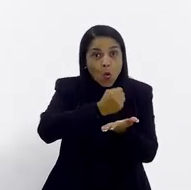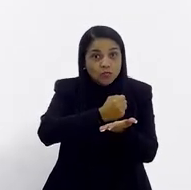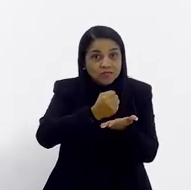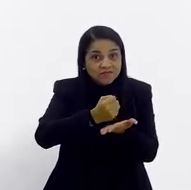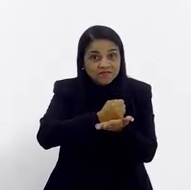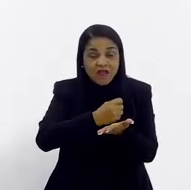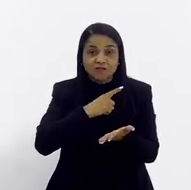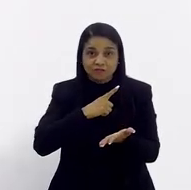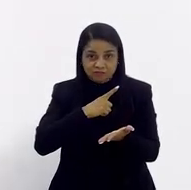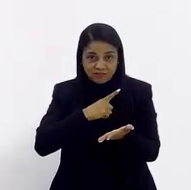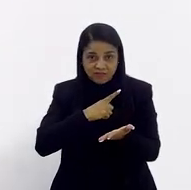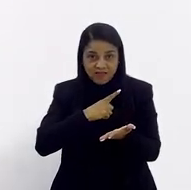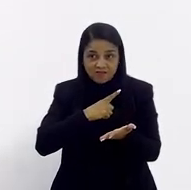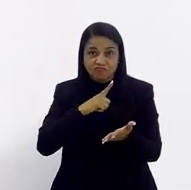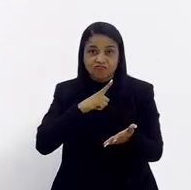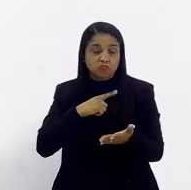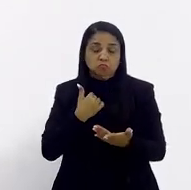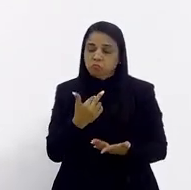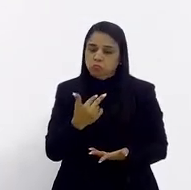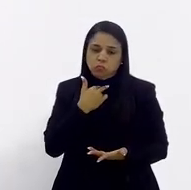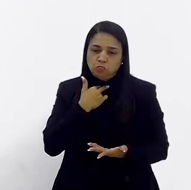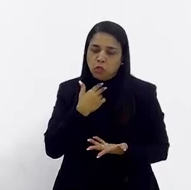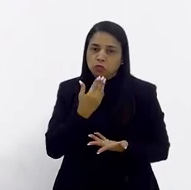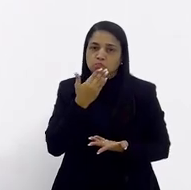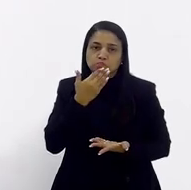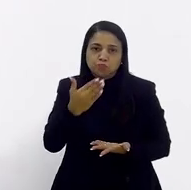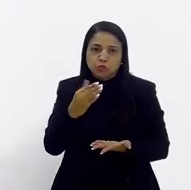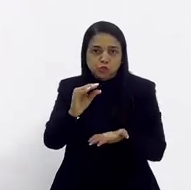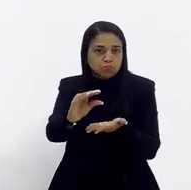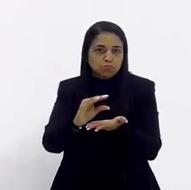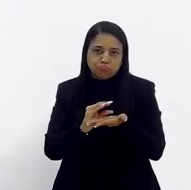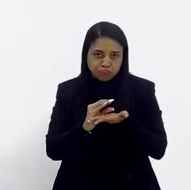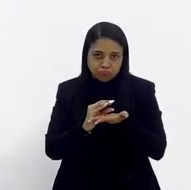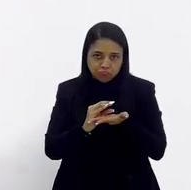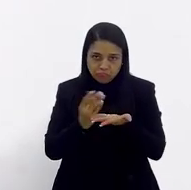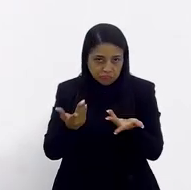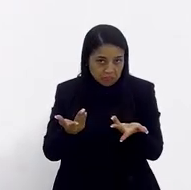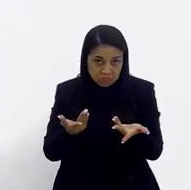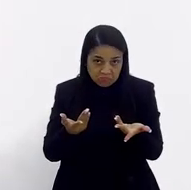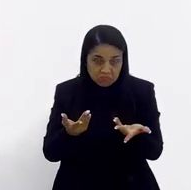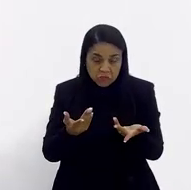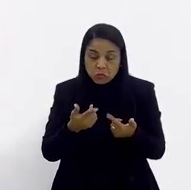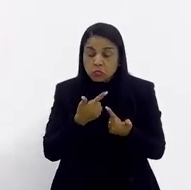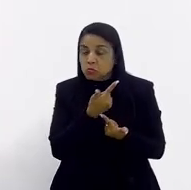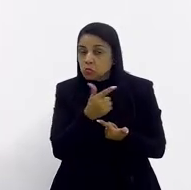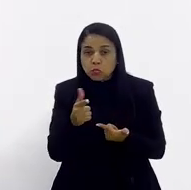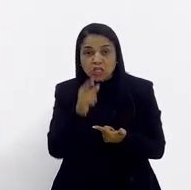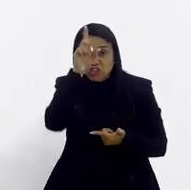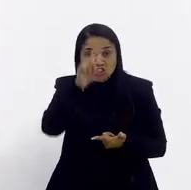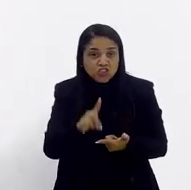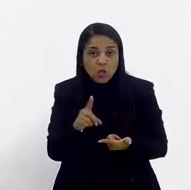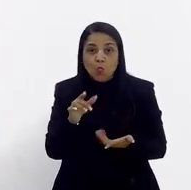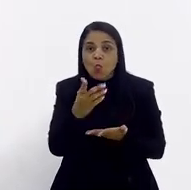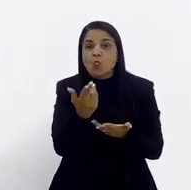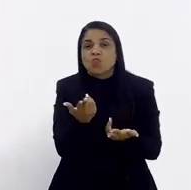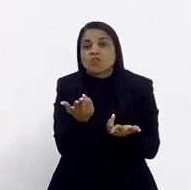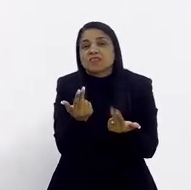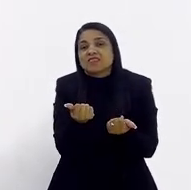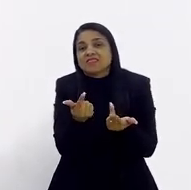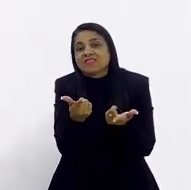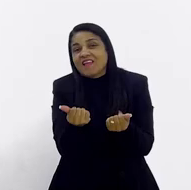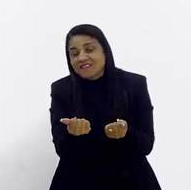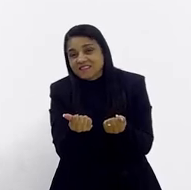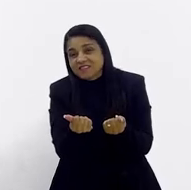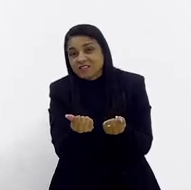se você morrer ninguém pode pedir uma indenização não tem direito a nada então o que leva uma